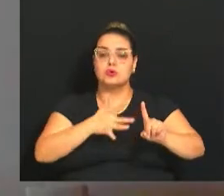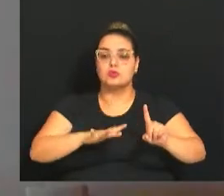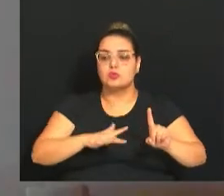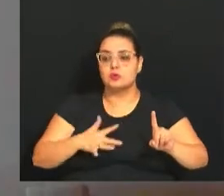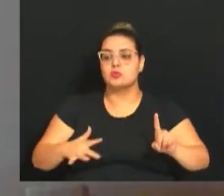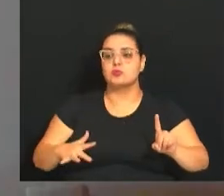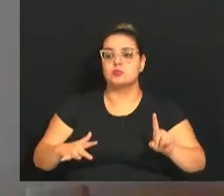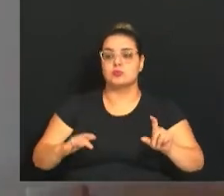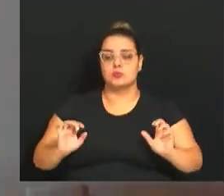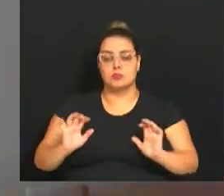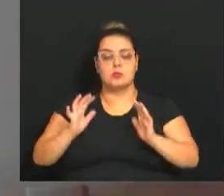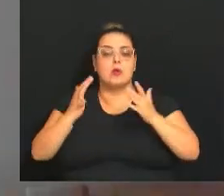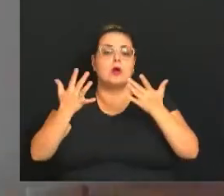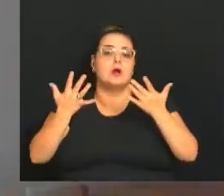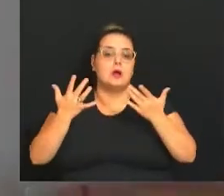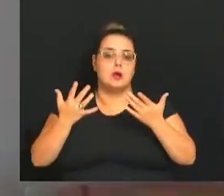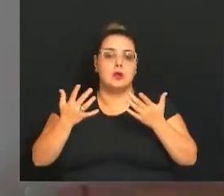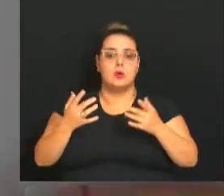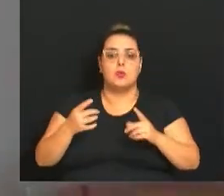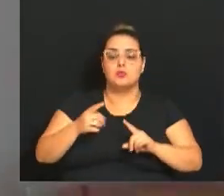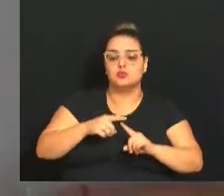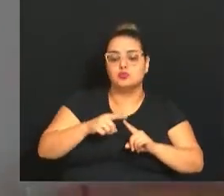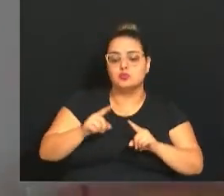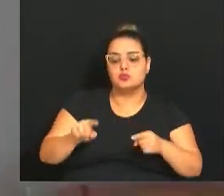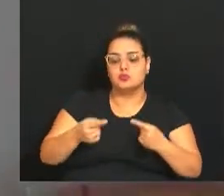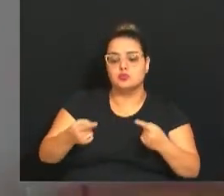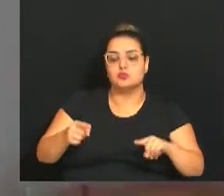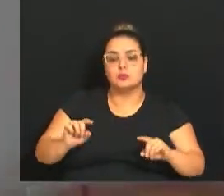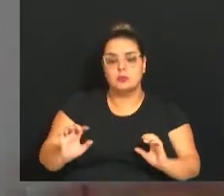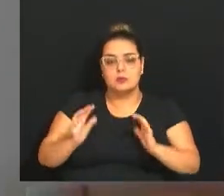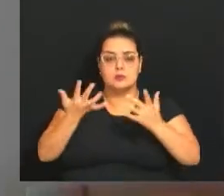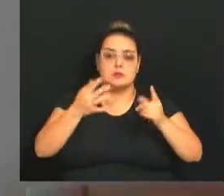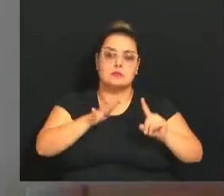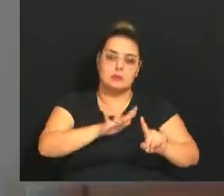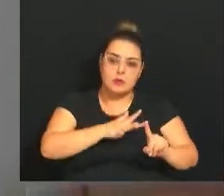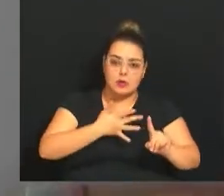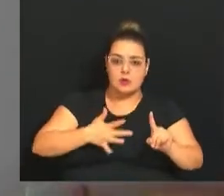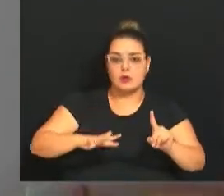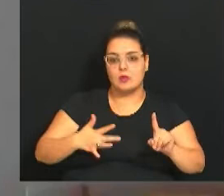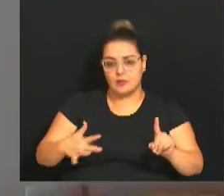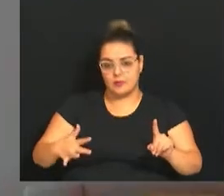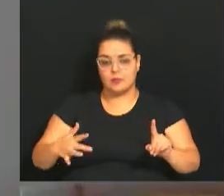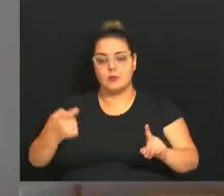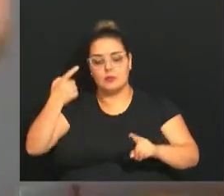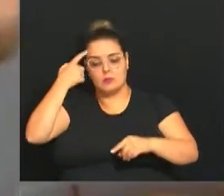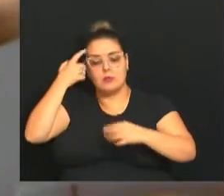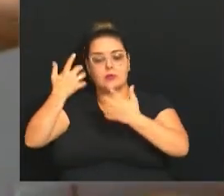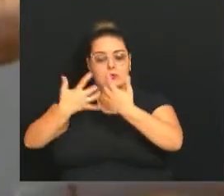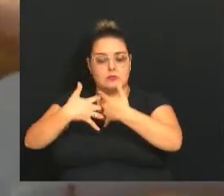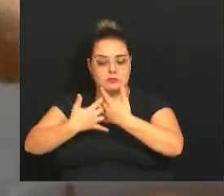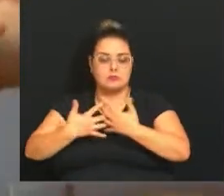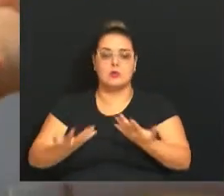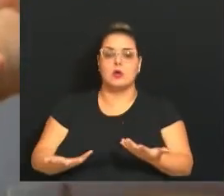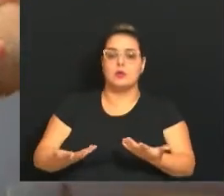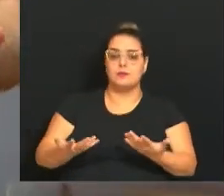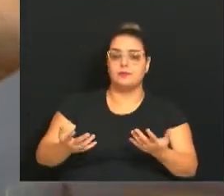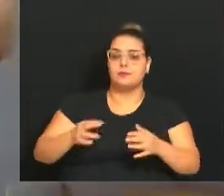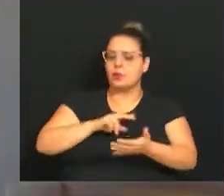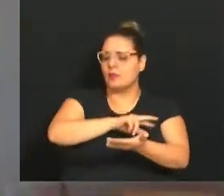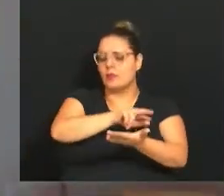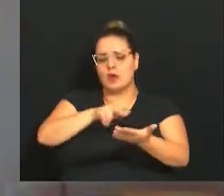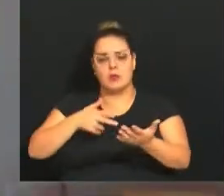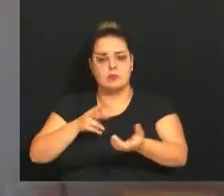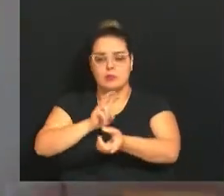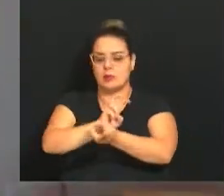Celebrando um pouco essa entrada do outono e trazendo músicas um pouco mais introspectivas para as pessoas. Então é muito diverso. Quer dizer, capoeira num